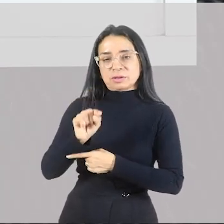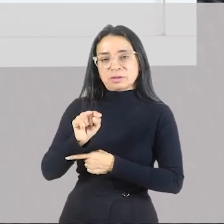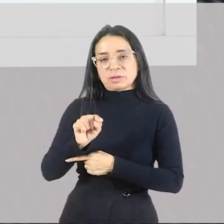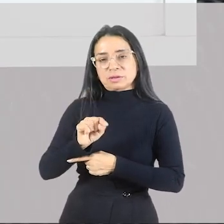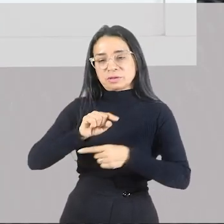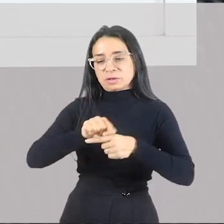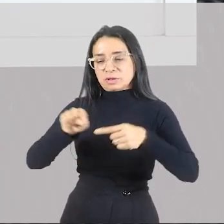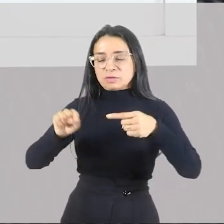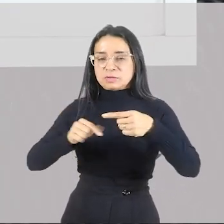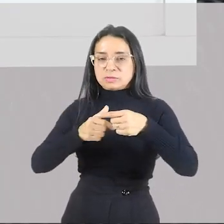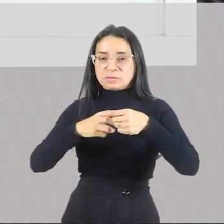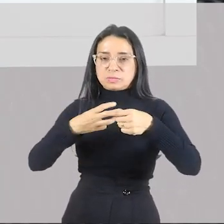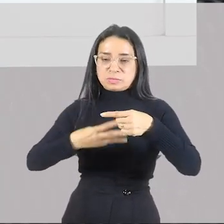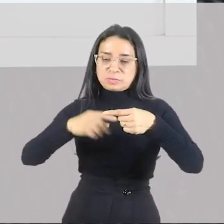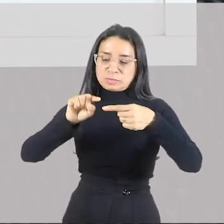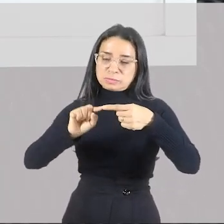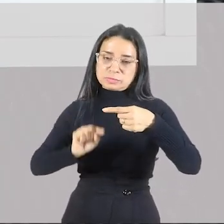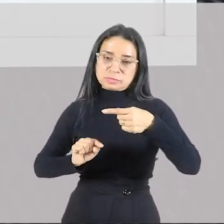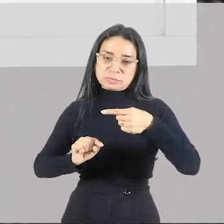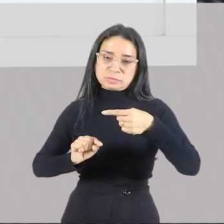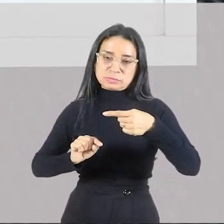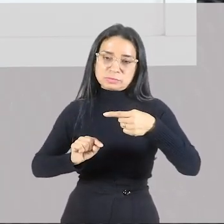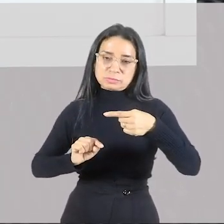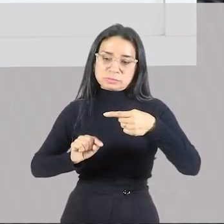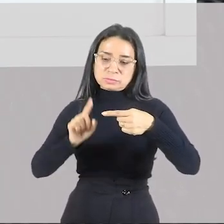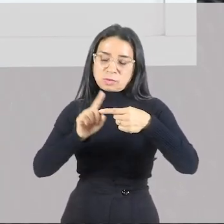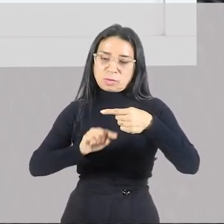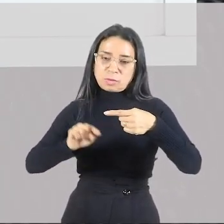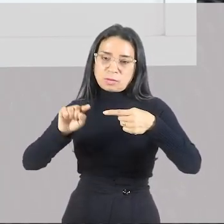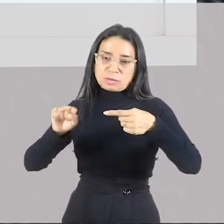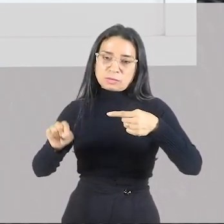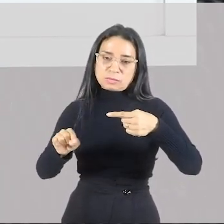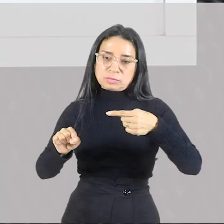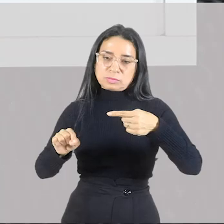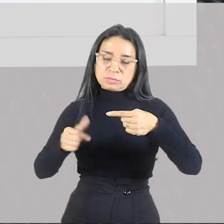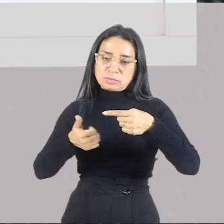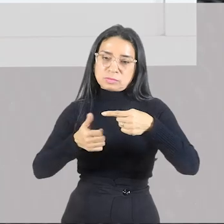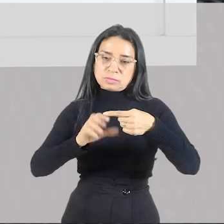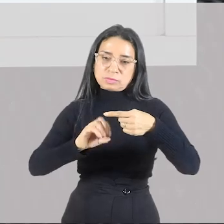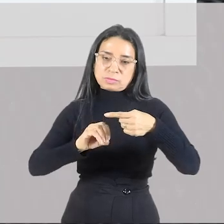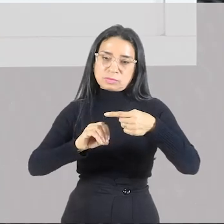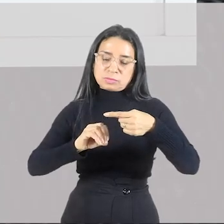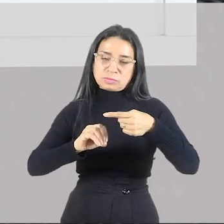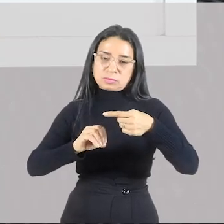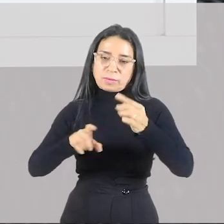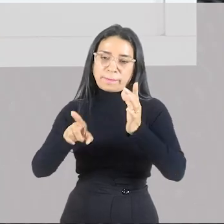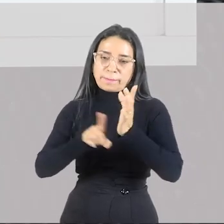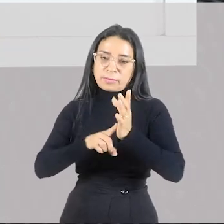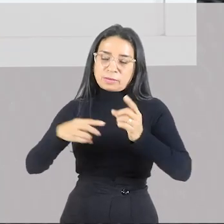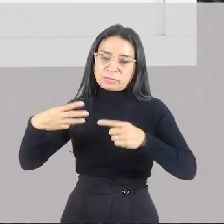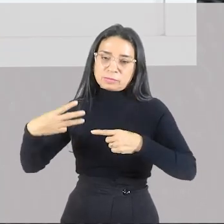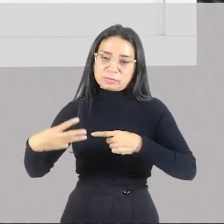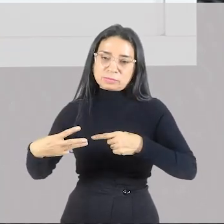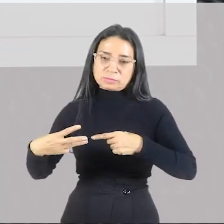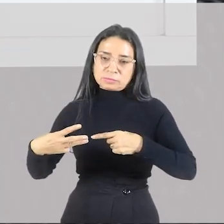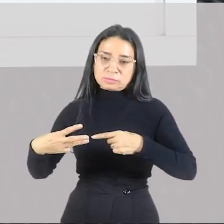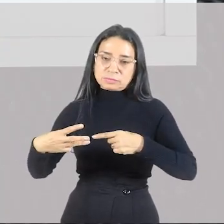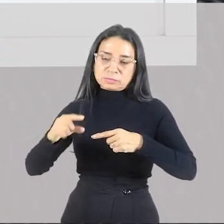dividido por 3 fatorial. E aqui você vai ter 10 menos